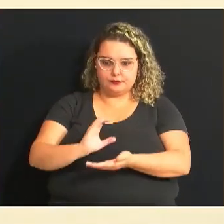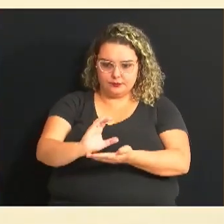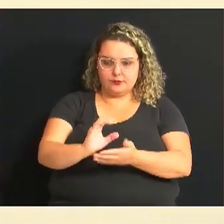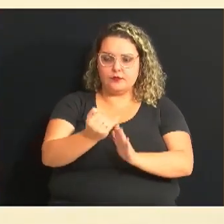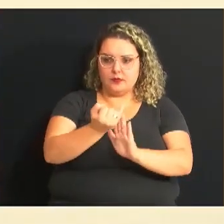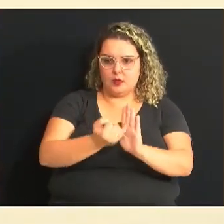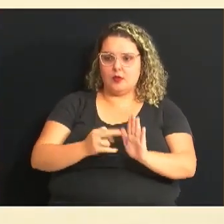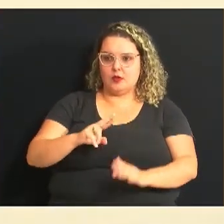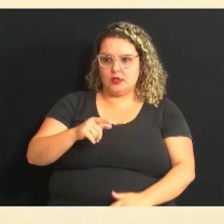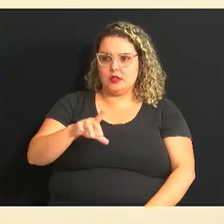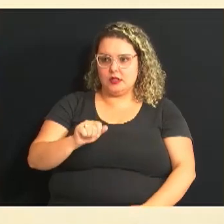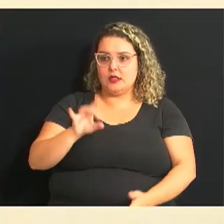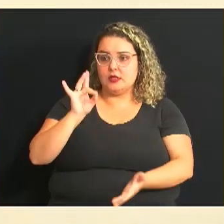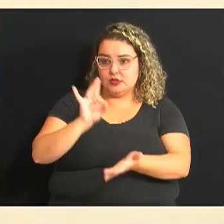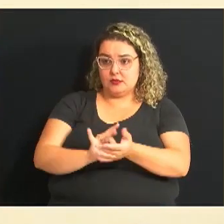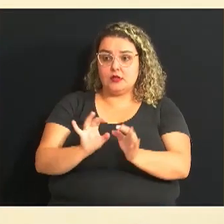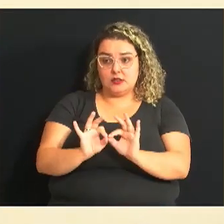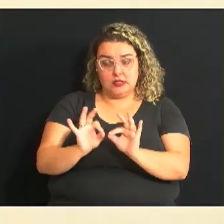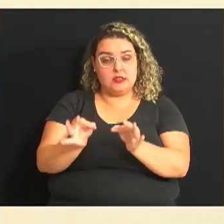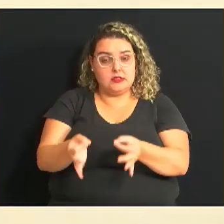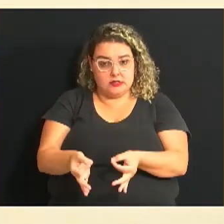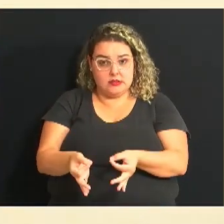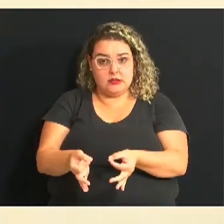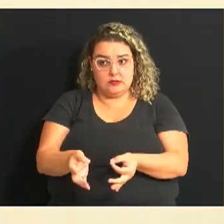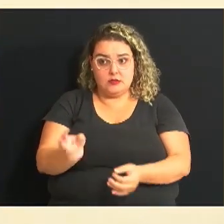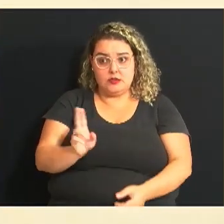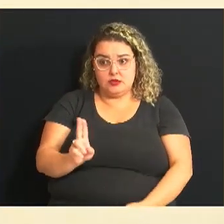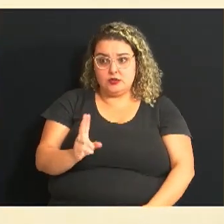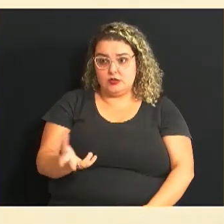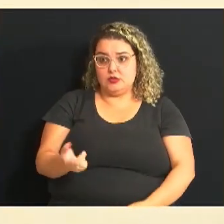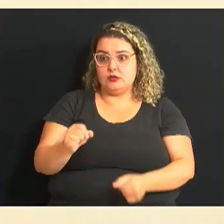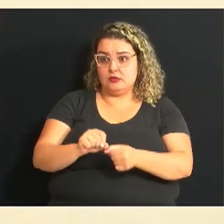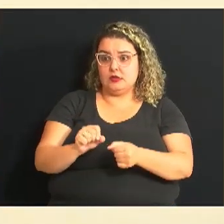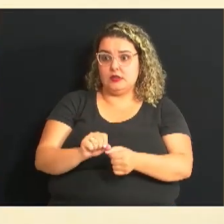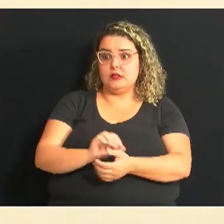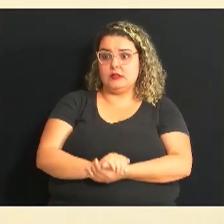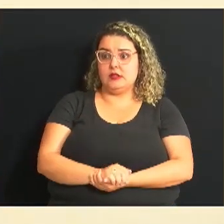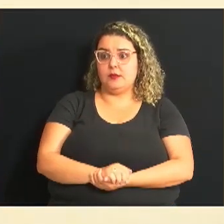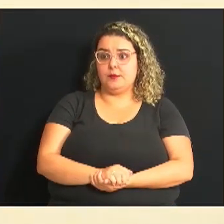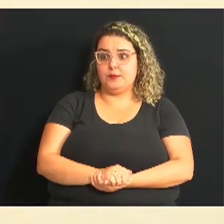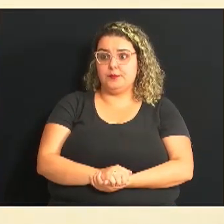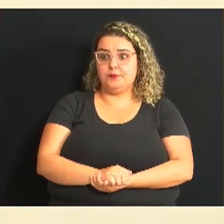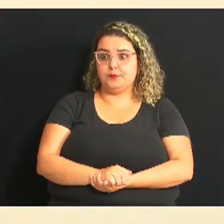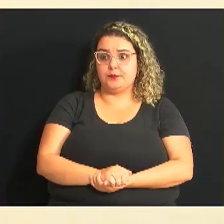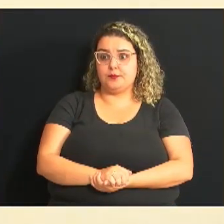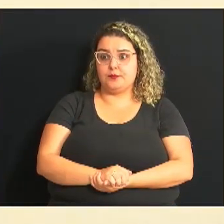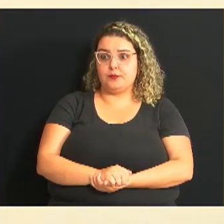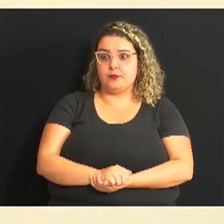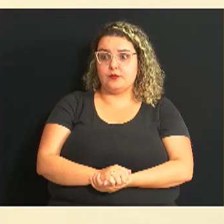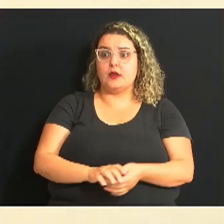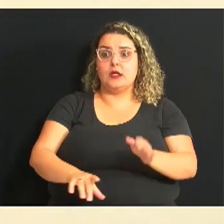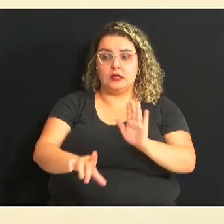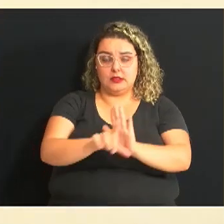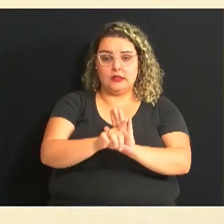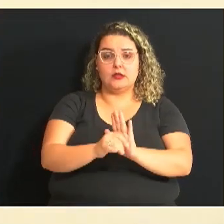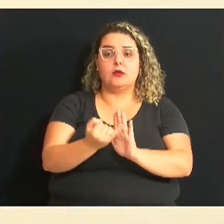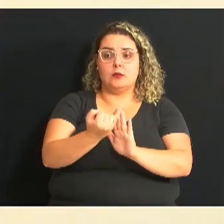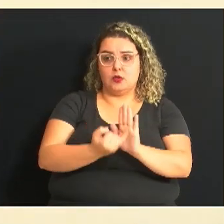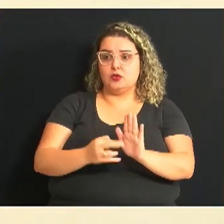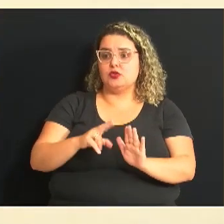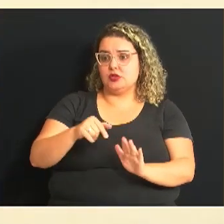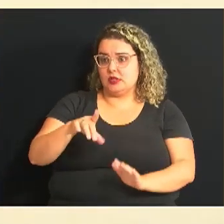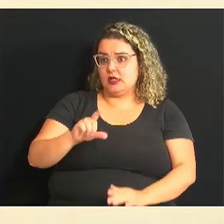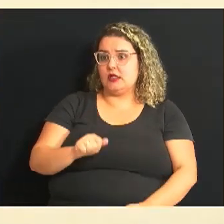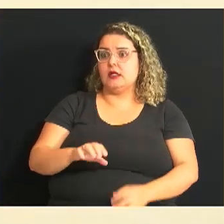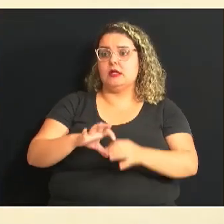fato, ela é muito simples de você executar, né, de você fazer, né? Através da legislação do imposto de renda, que permite que as